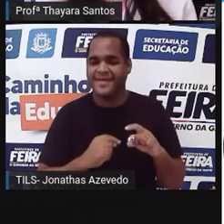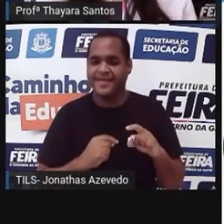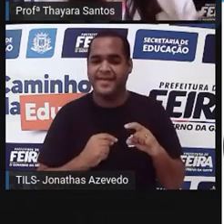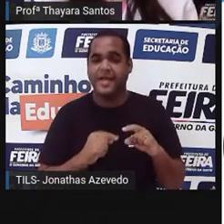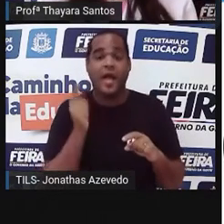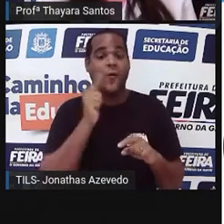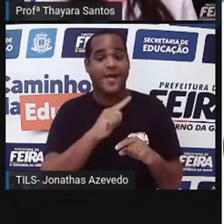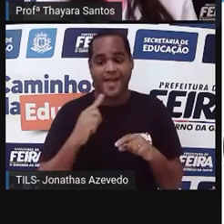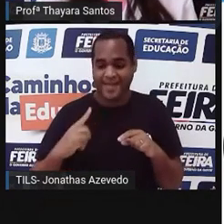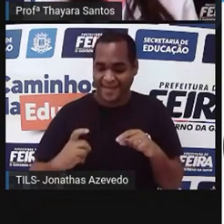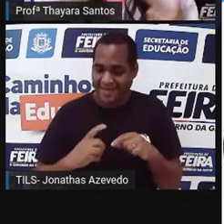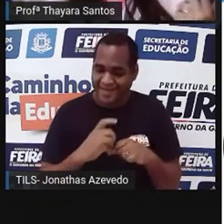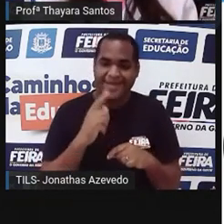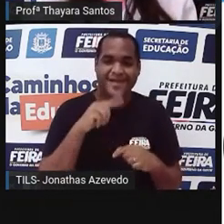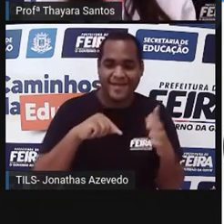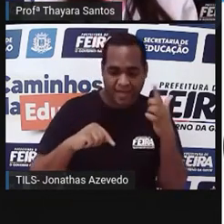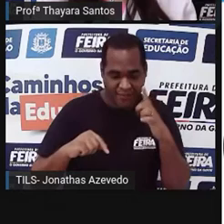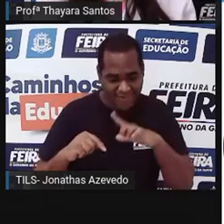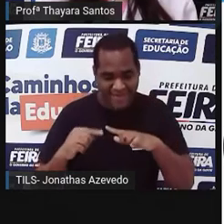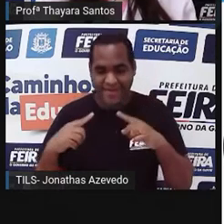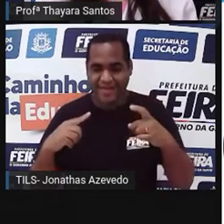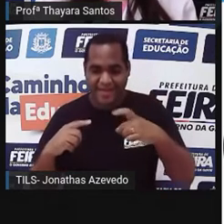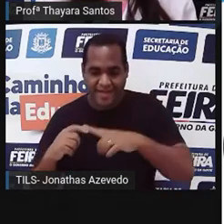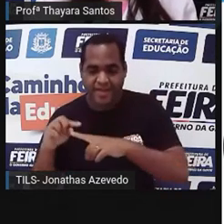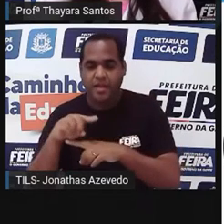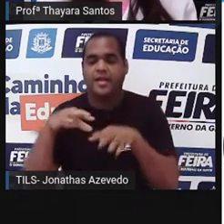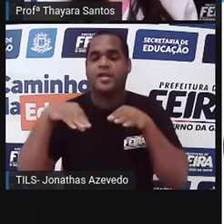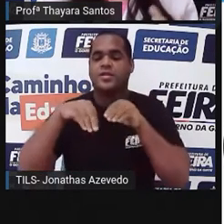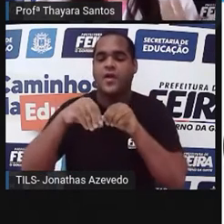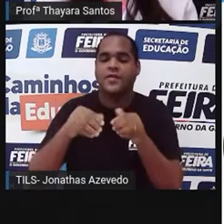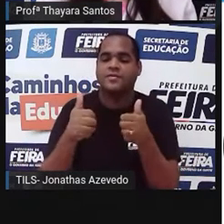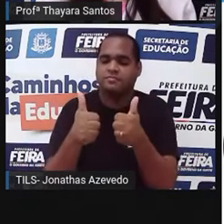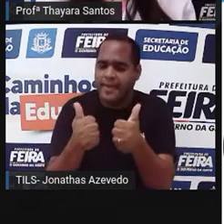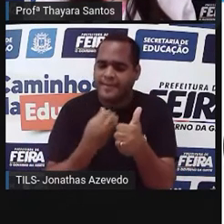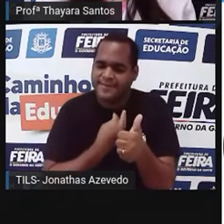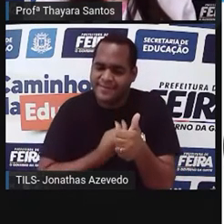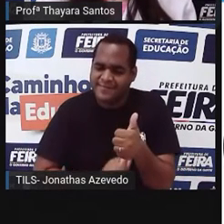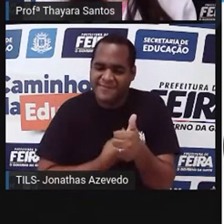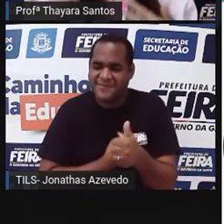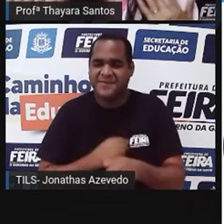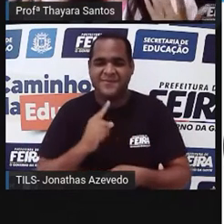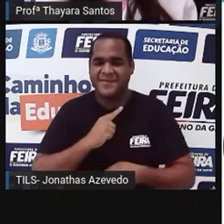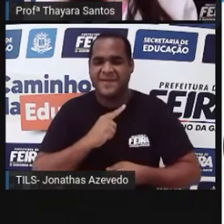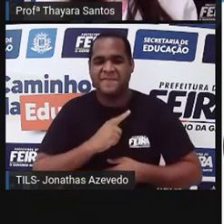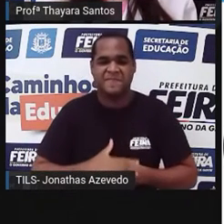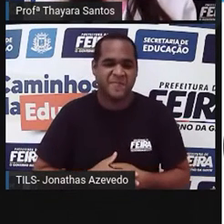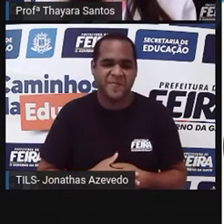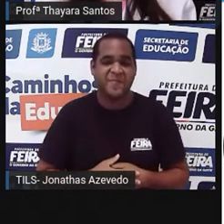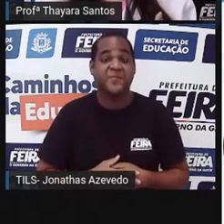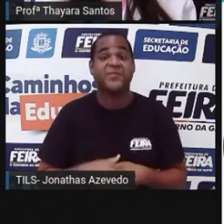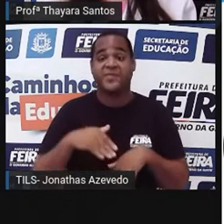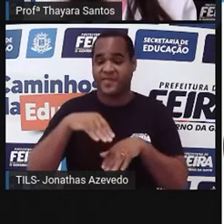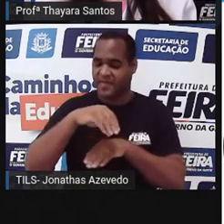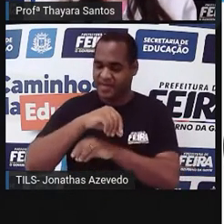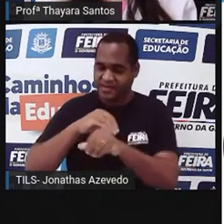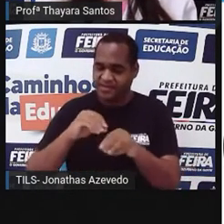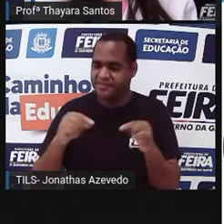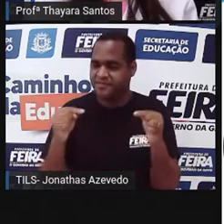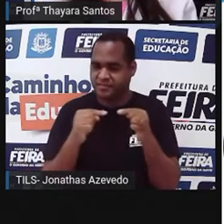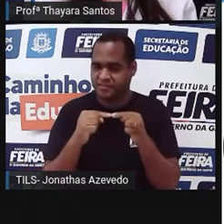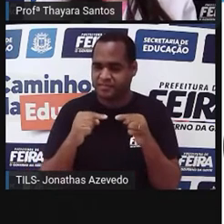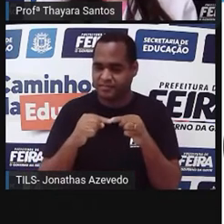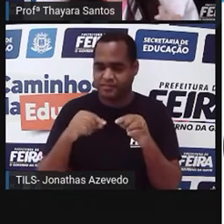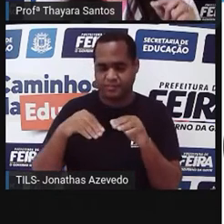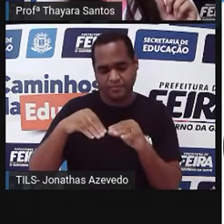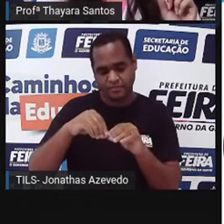circular ar ali dentro e aquele solo sempre vai se manter vivo. Essa é a vantagem, né? Então, essas minhocas, elas fazem a aeração